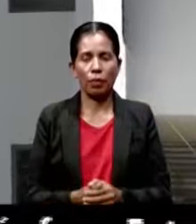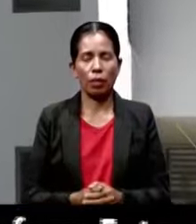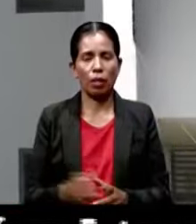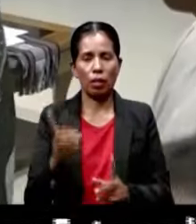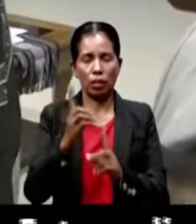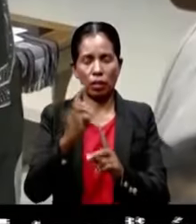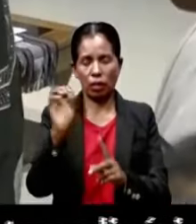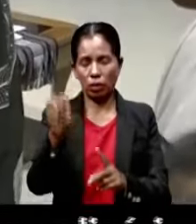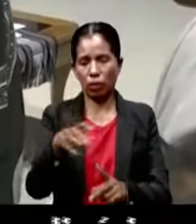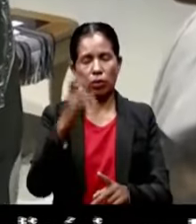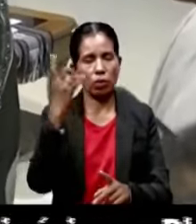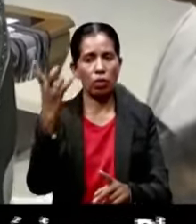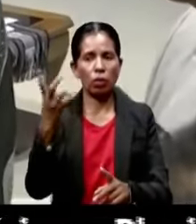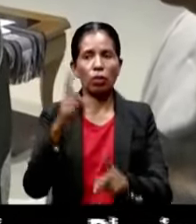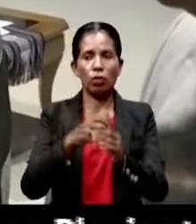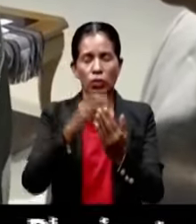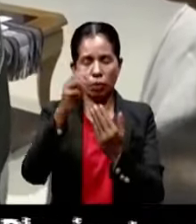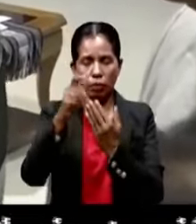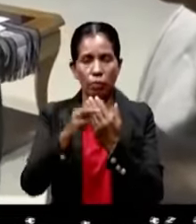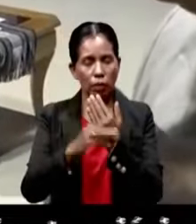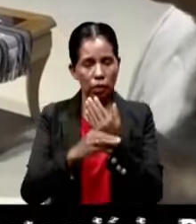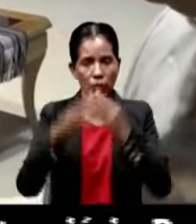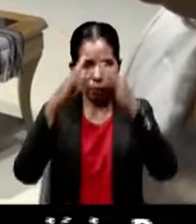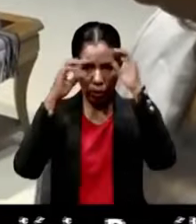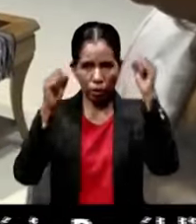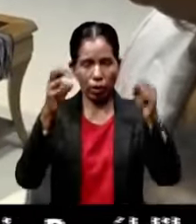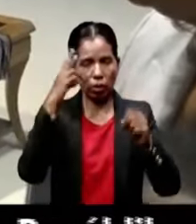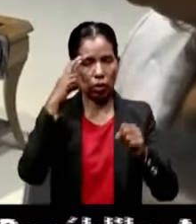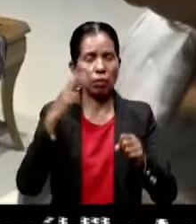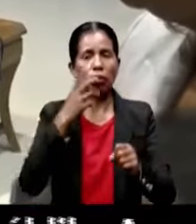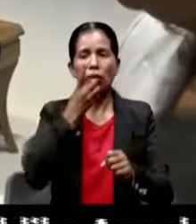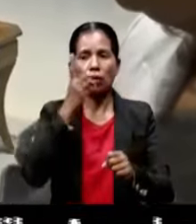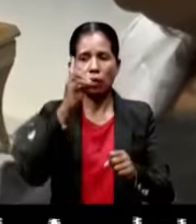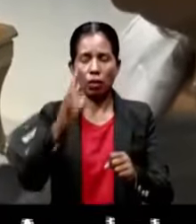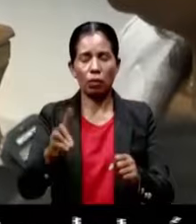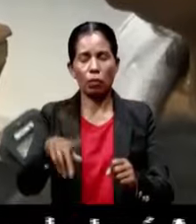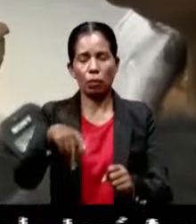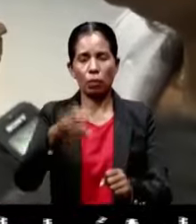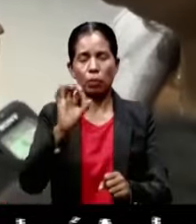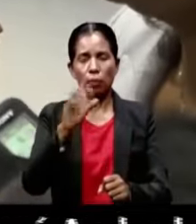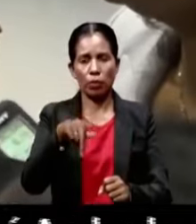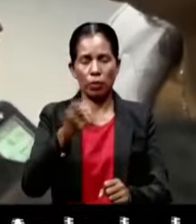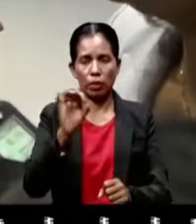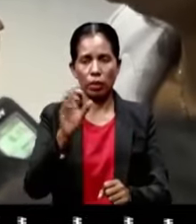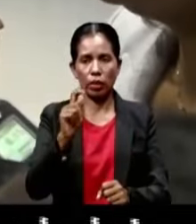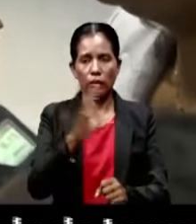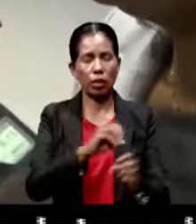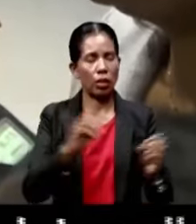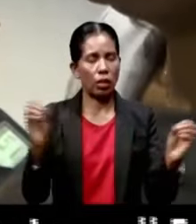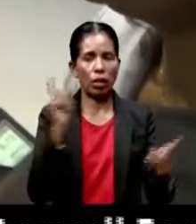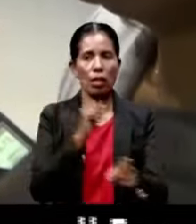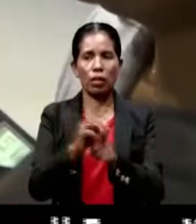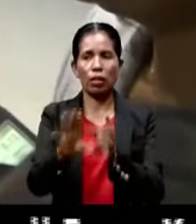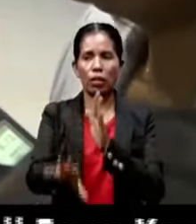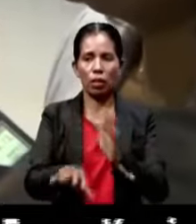loron sanu recintolo fulan março, presidente da república, José Ramos Horta, declarou na cata, fugitivo Arnolfo Teves de Eri, la elegível